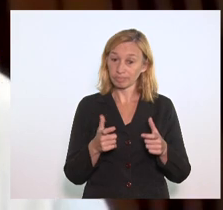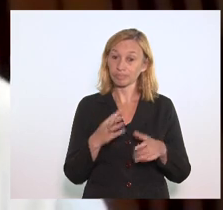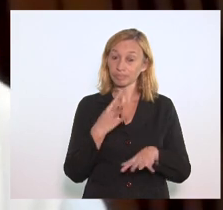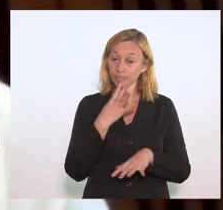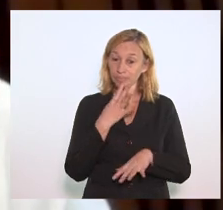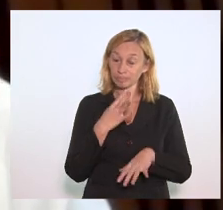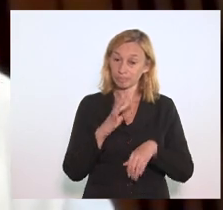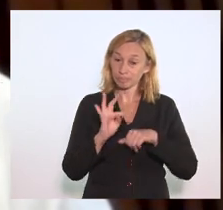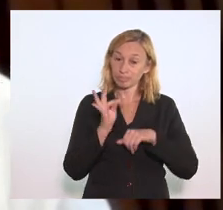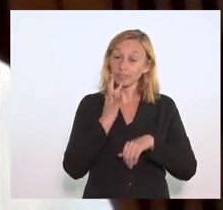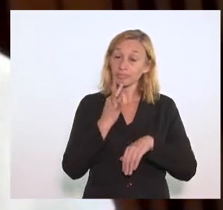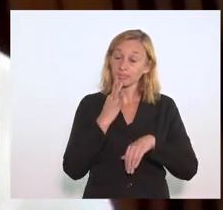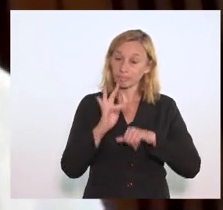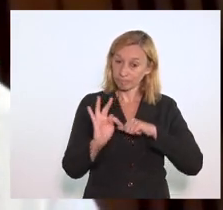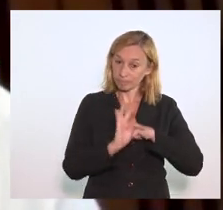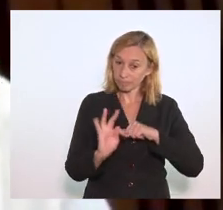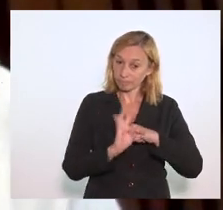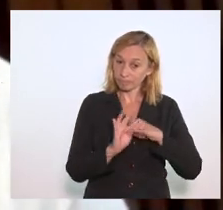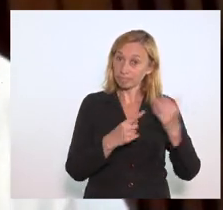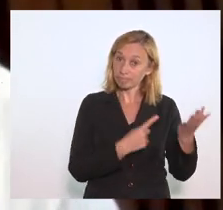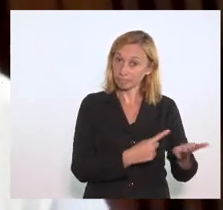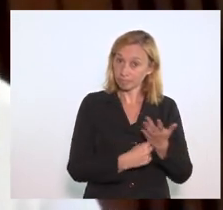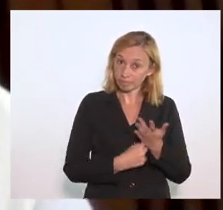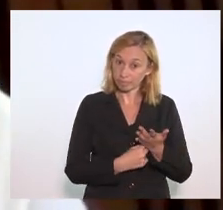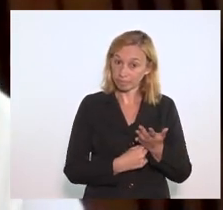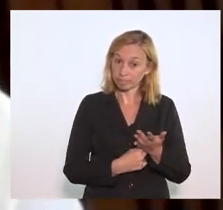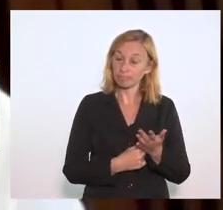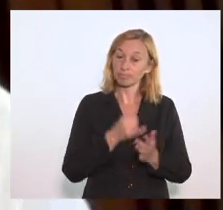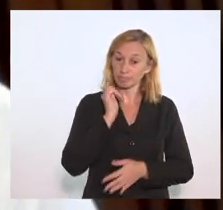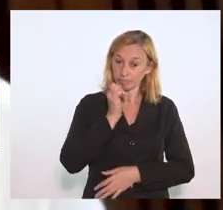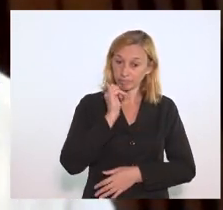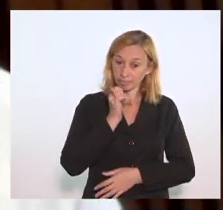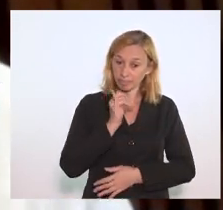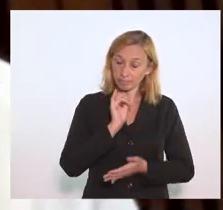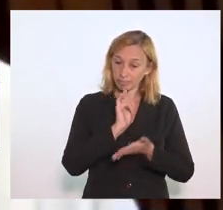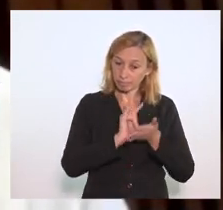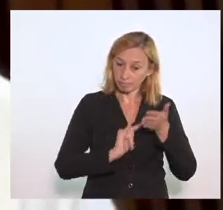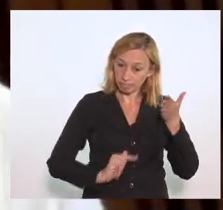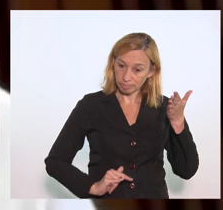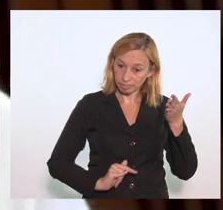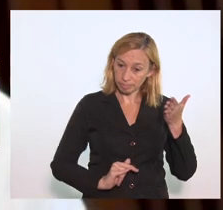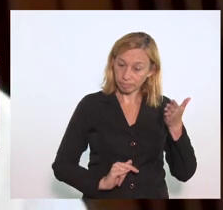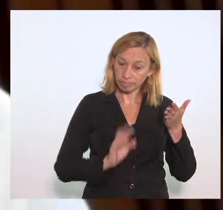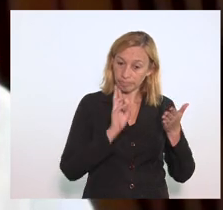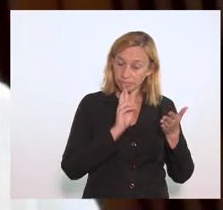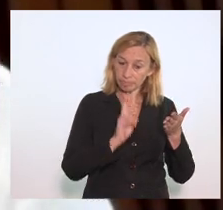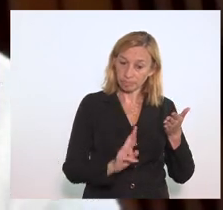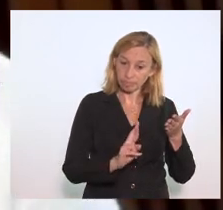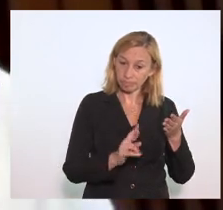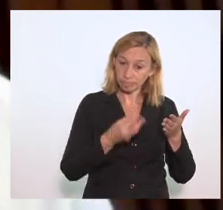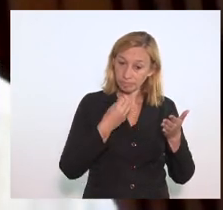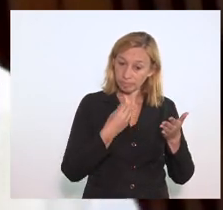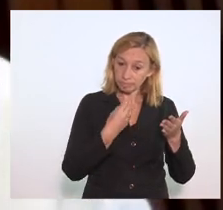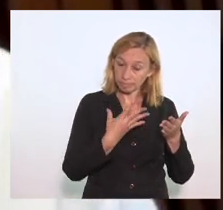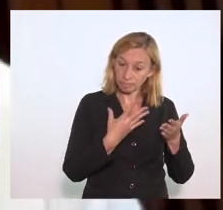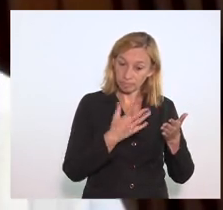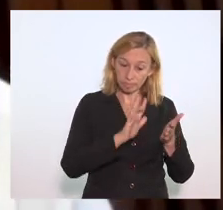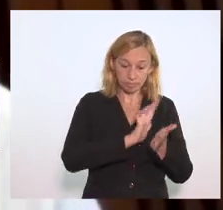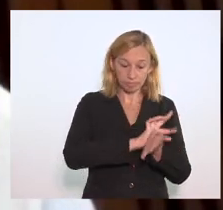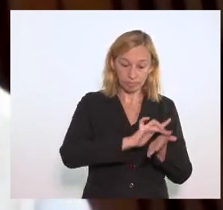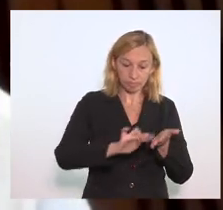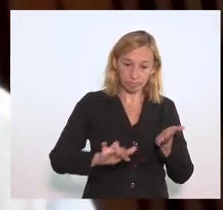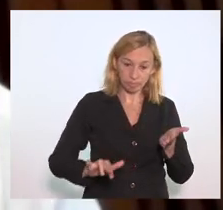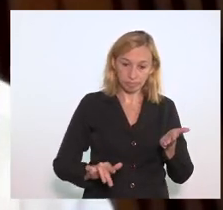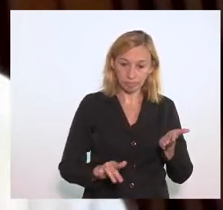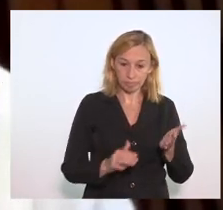ajudar nesse relatório. Eu tenho certeza que será muito importante, o resultado não pode ser, tem que ser a várias mãos. Vossa